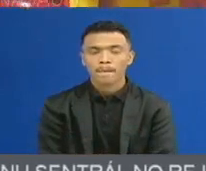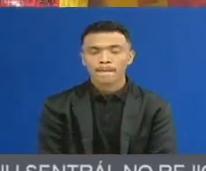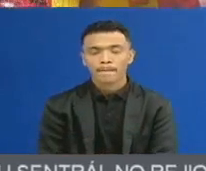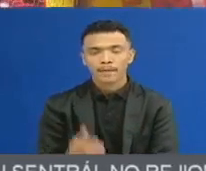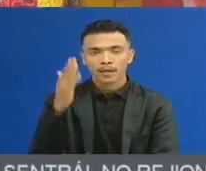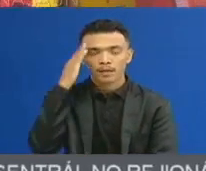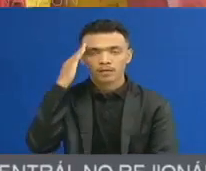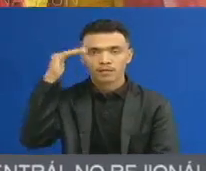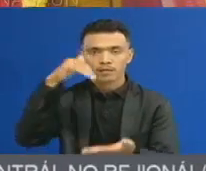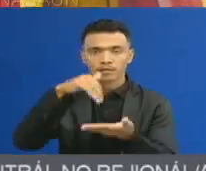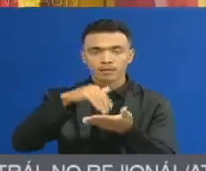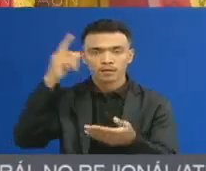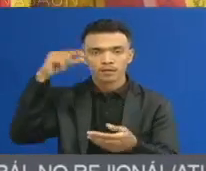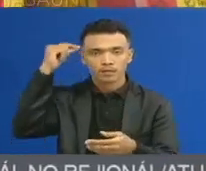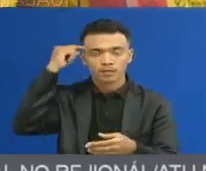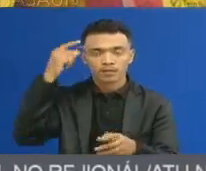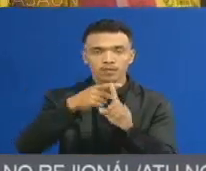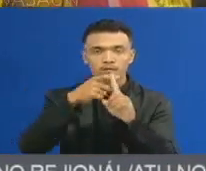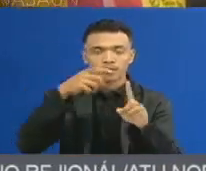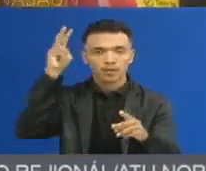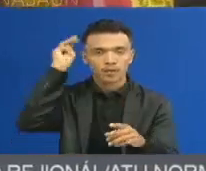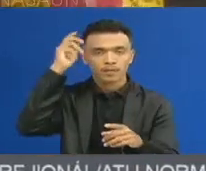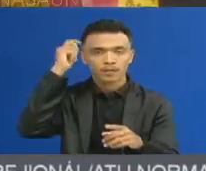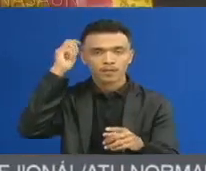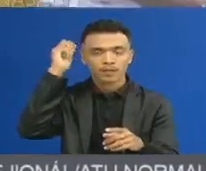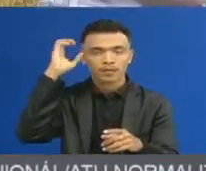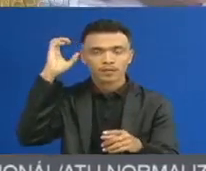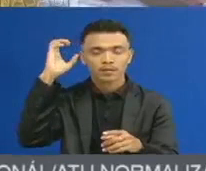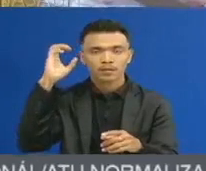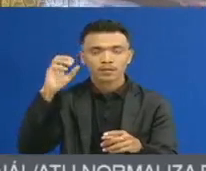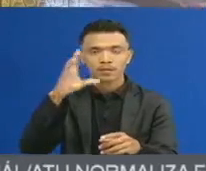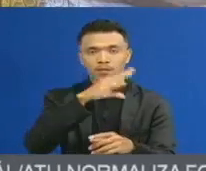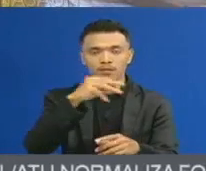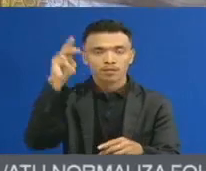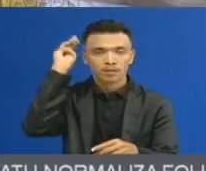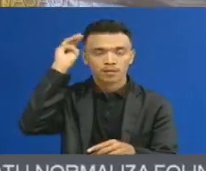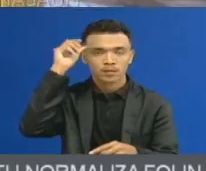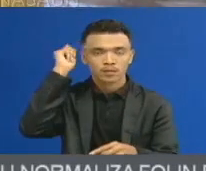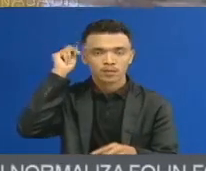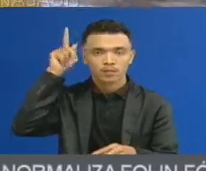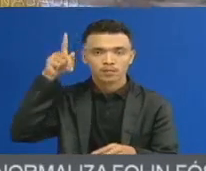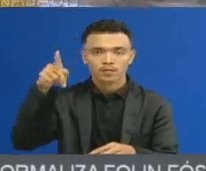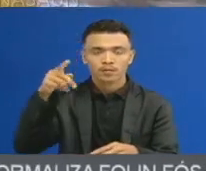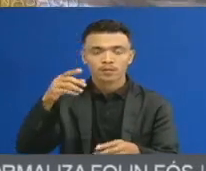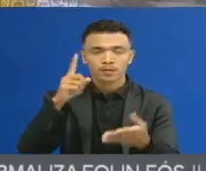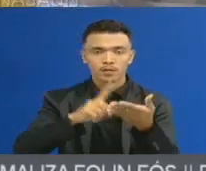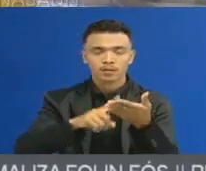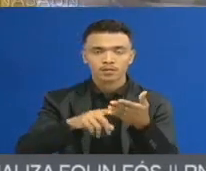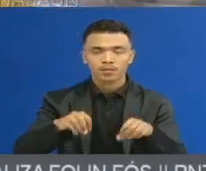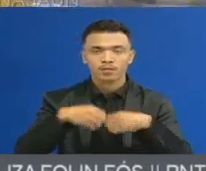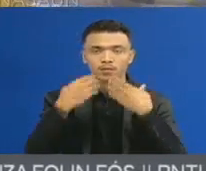Recorda falicata governo central e russi Ministério Turismo Comércio no Ministério Agricultura discutiam no